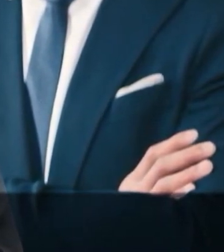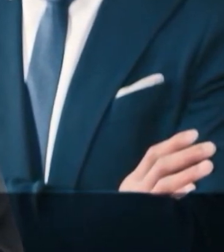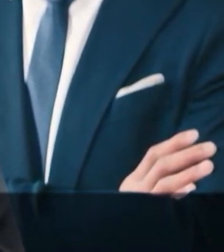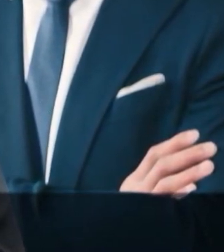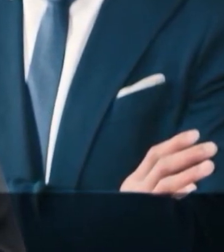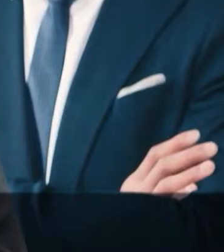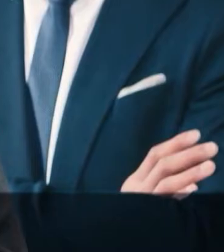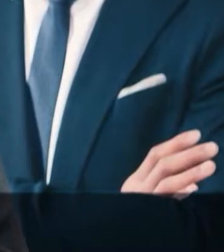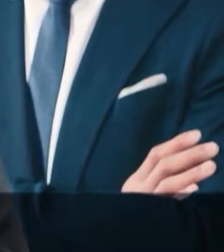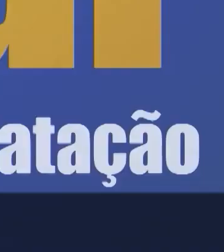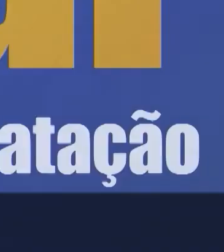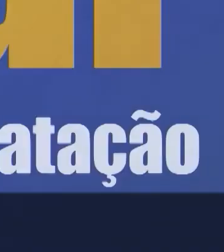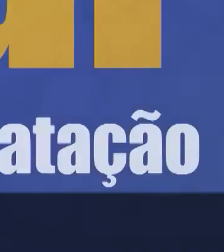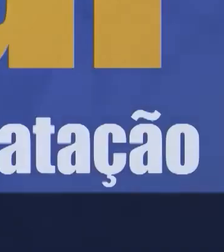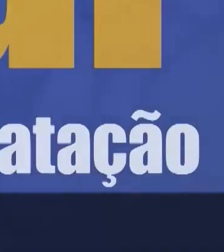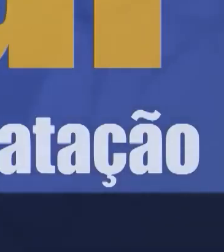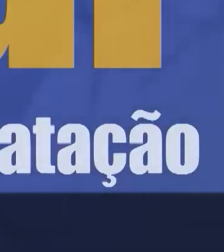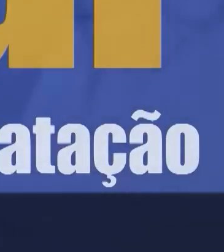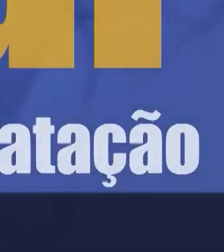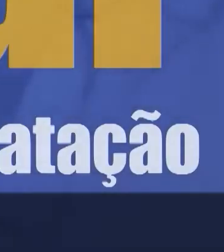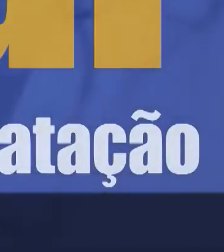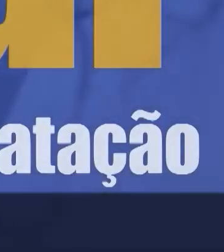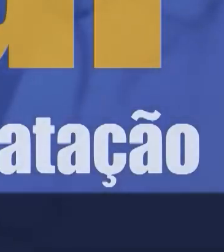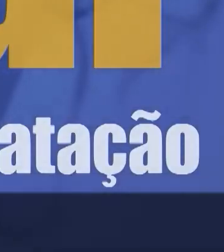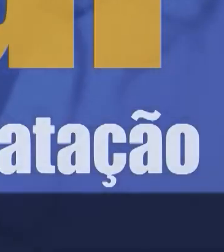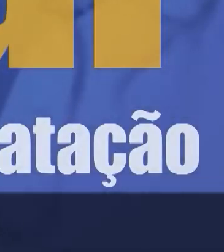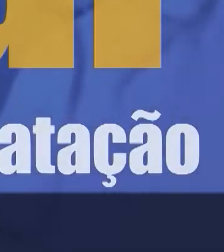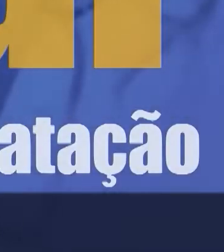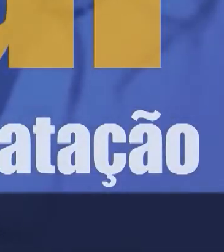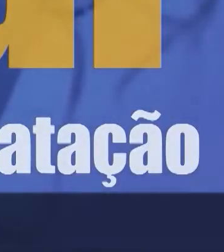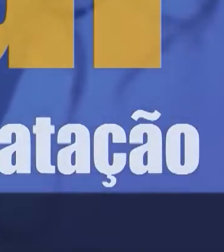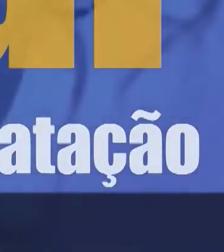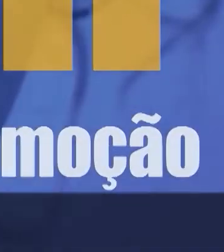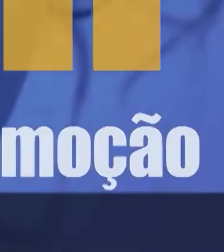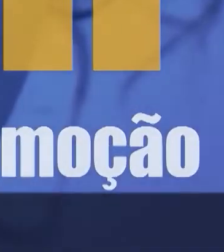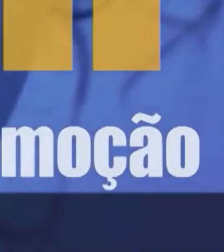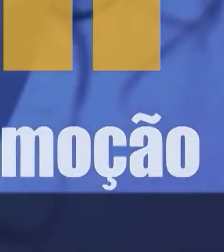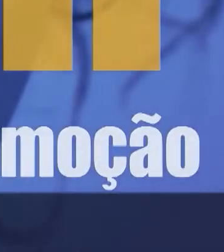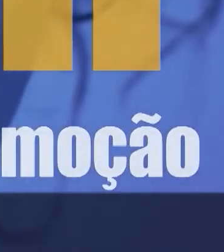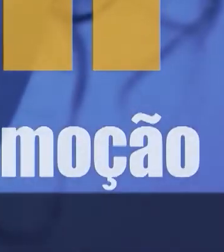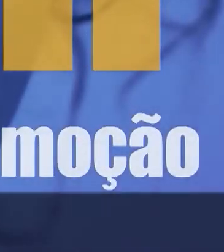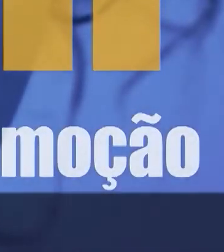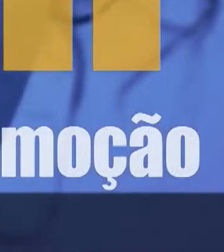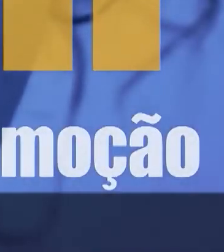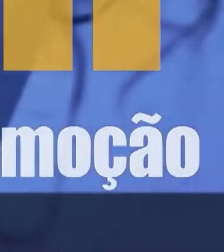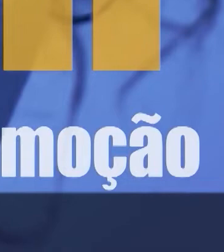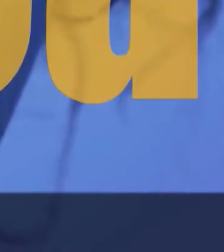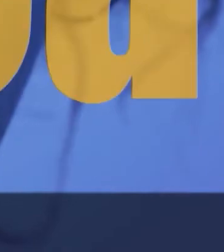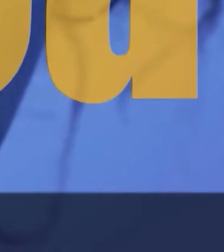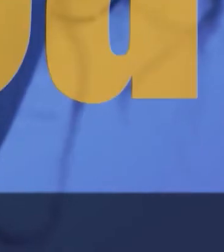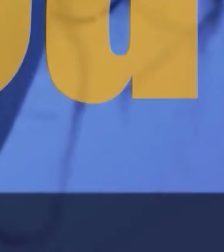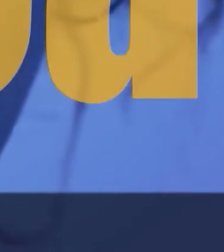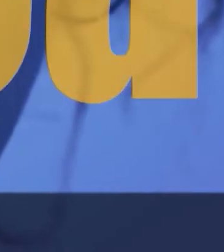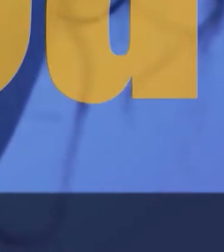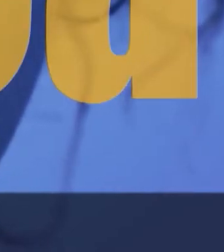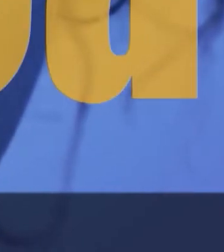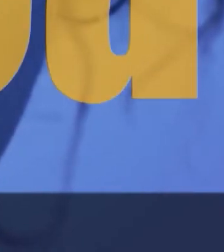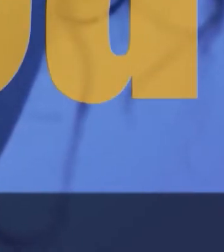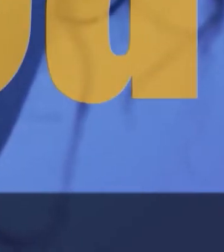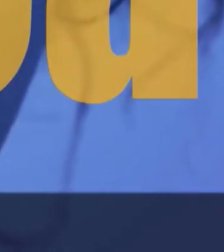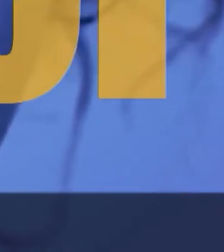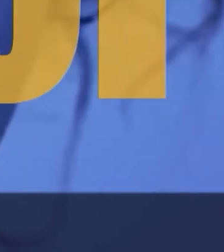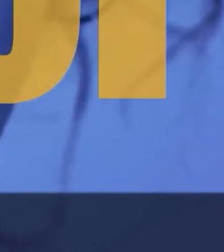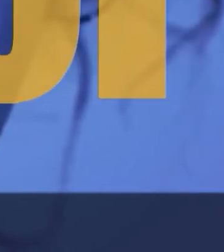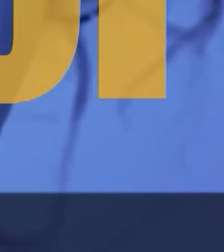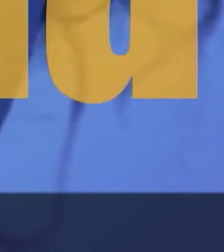maiores salários. Recusar a contratação de trabalhadores ou impedir a promoção por preconceito de